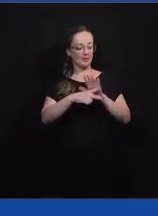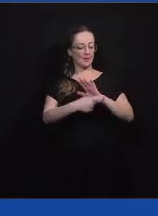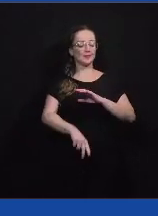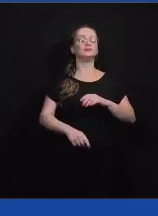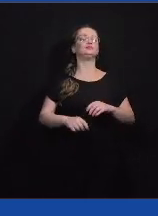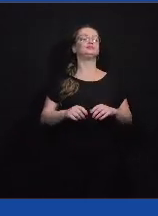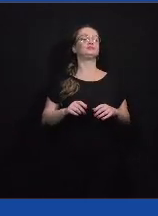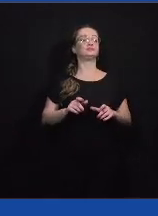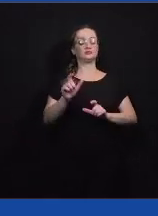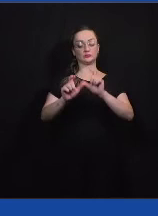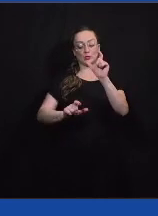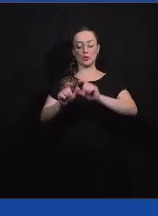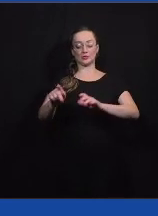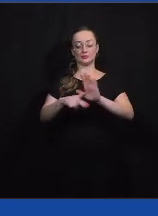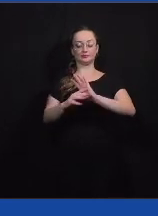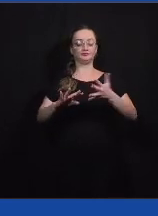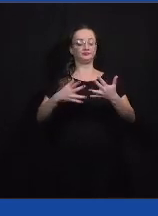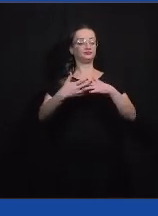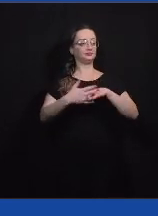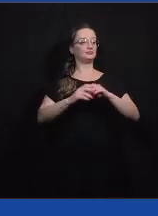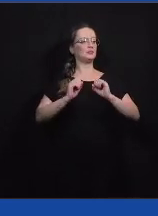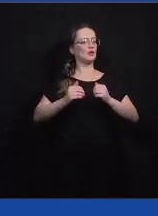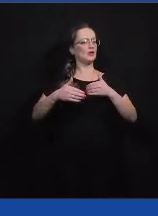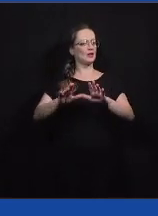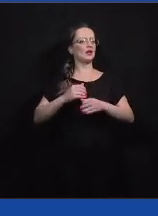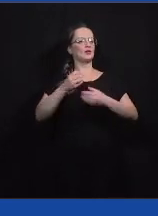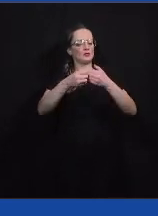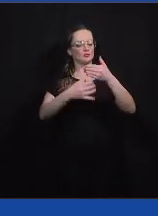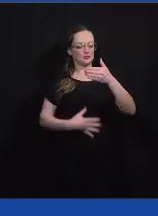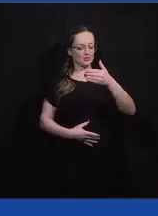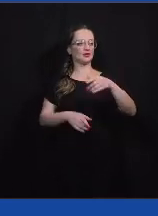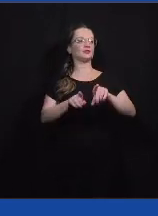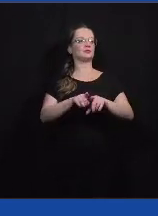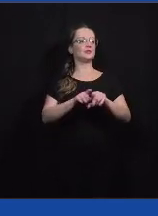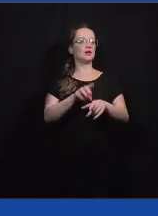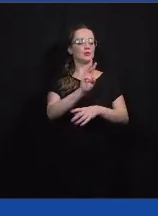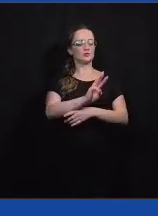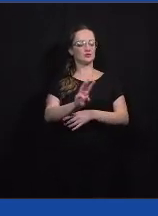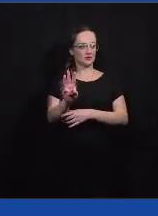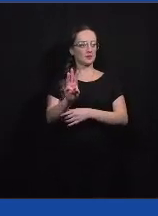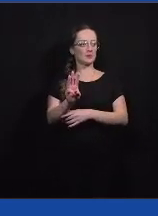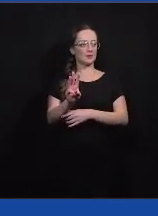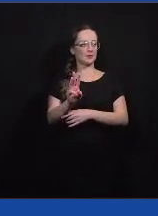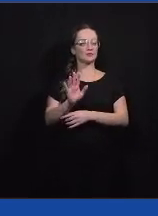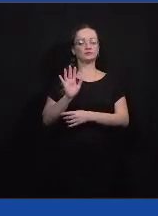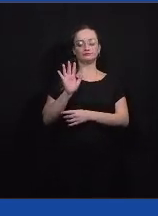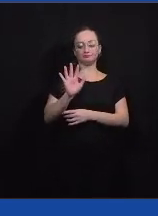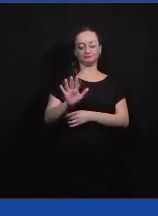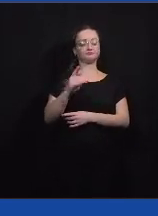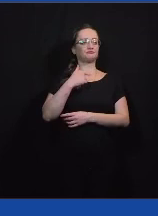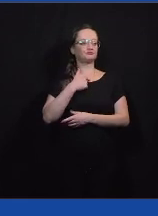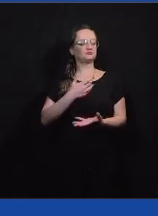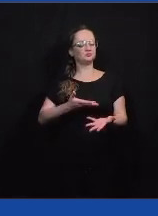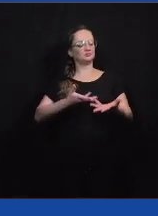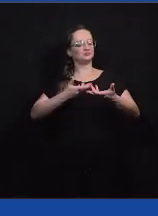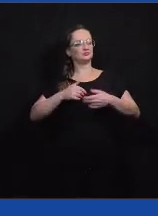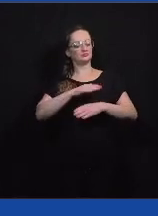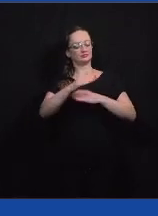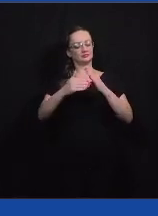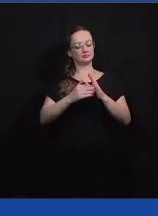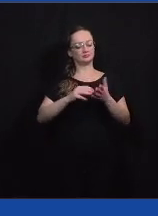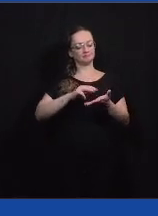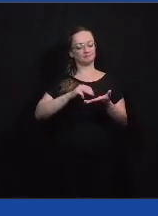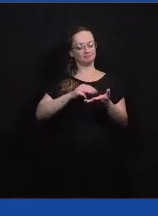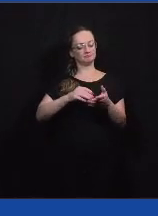deixar também no chat também E aí fica também de toda a metodologia